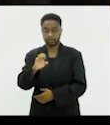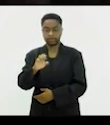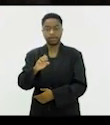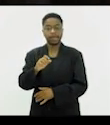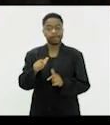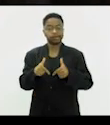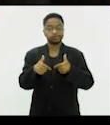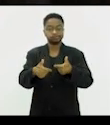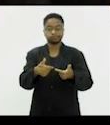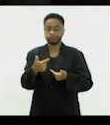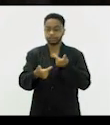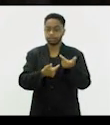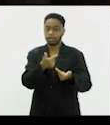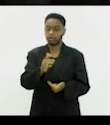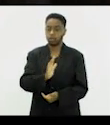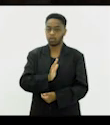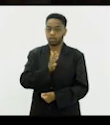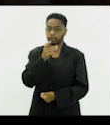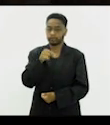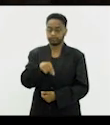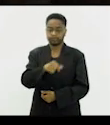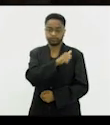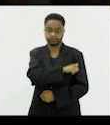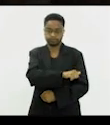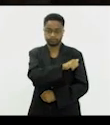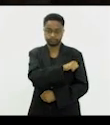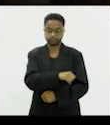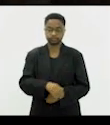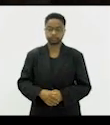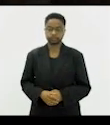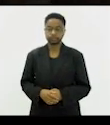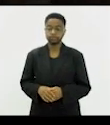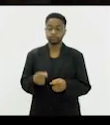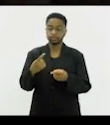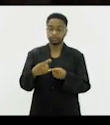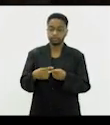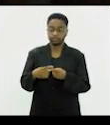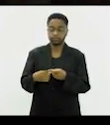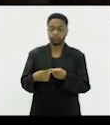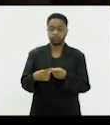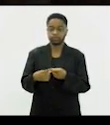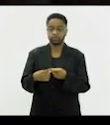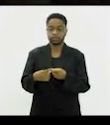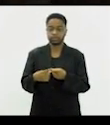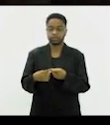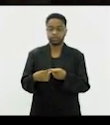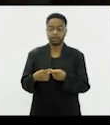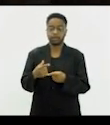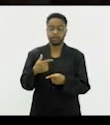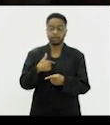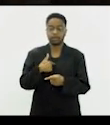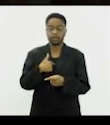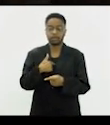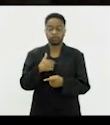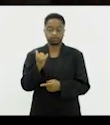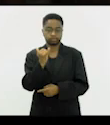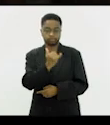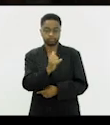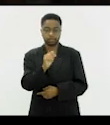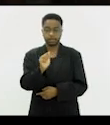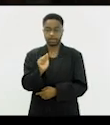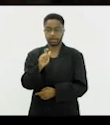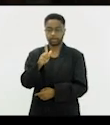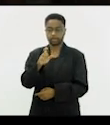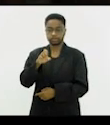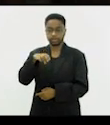péssima qualidade no estado do Rio de Janeiro. Tenho cobrado do INEA, tenho cobrado da GENERSA, que é o órgão